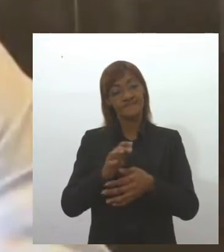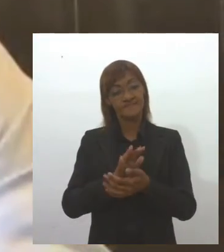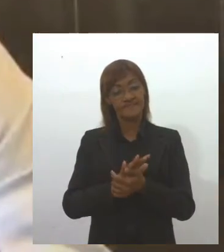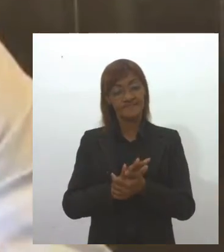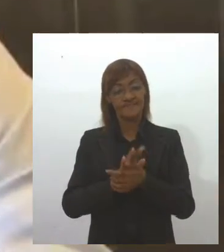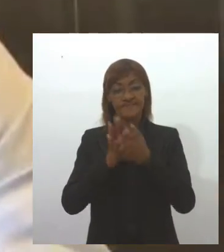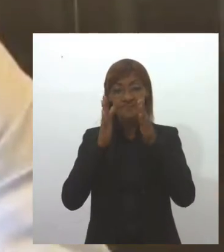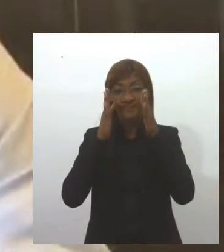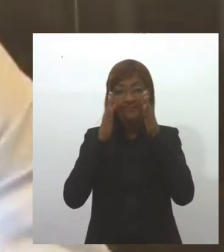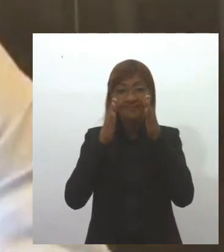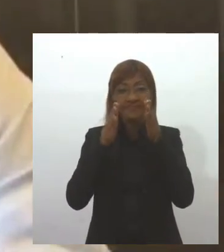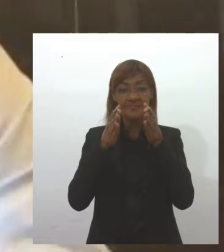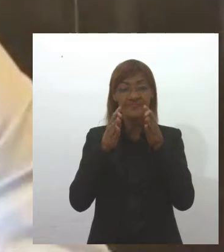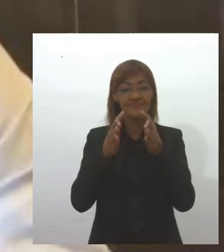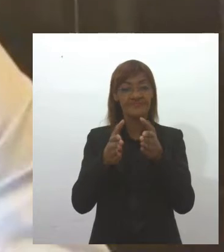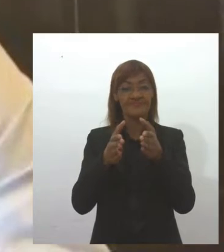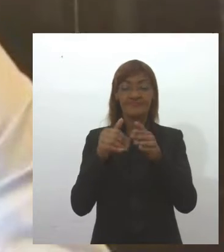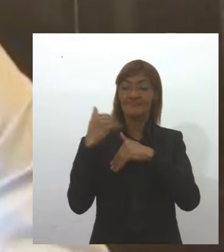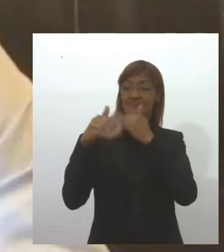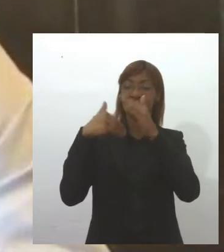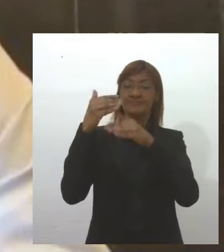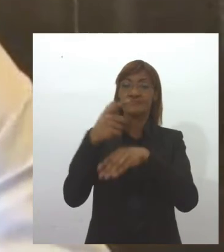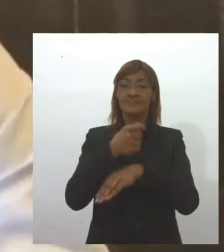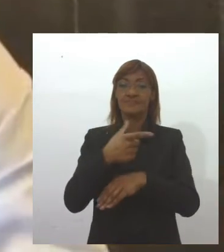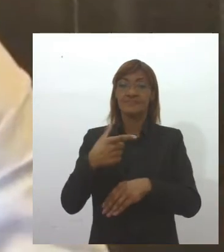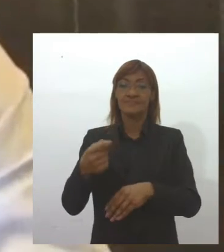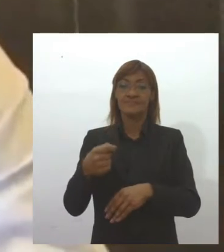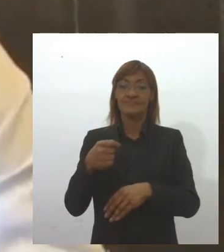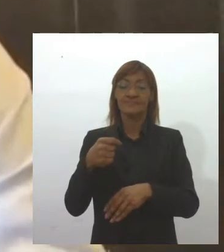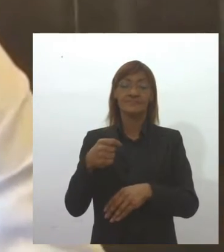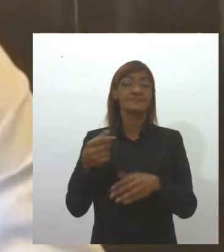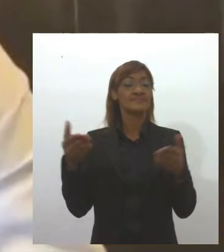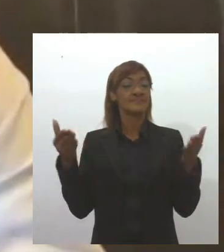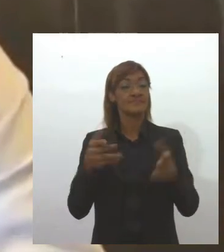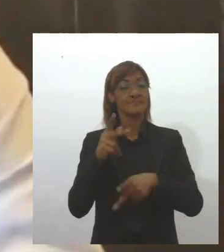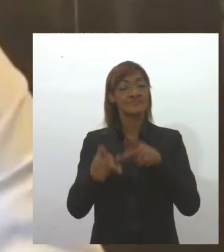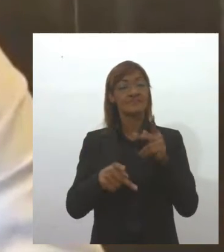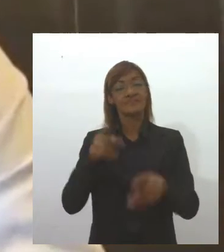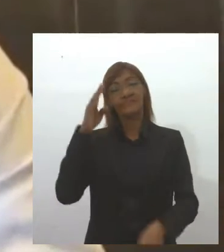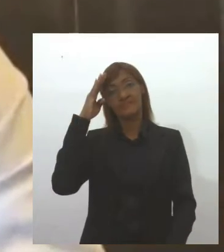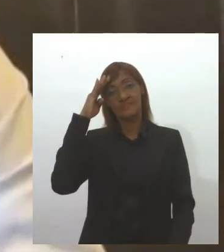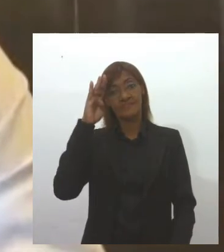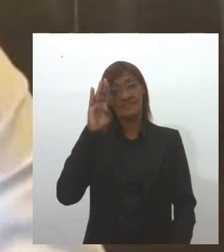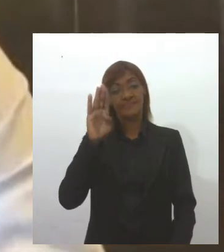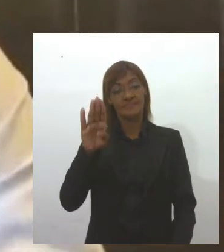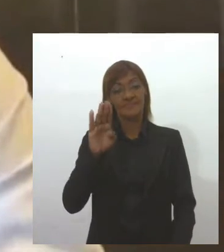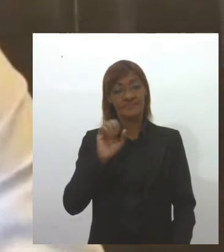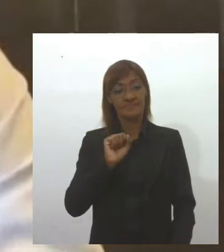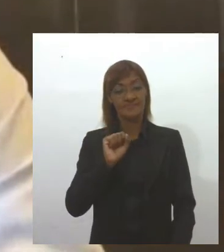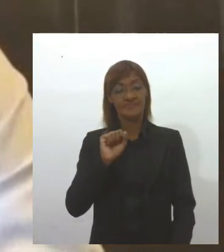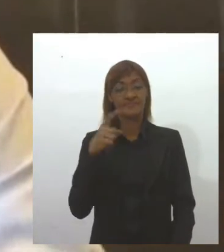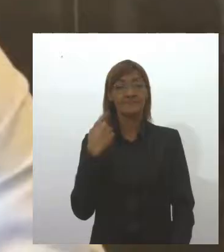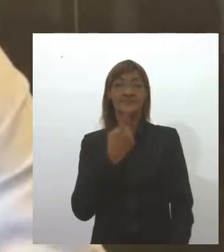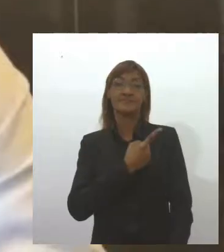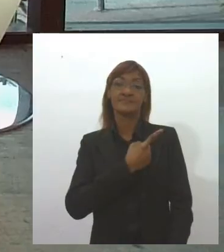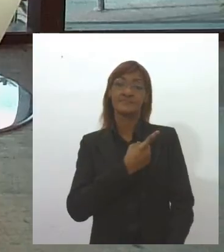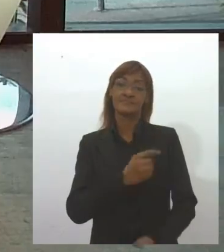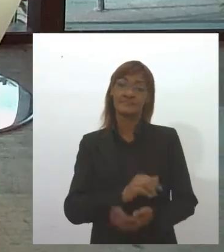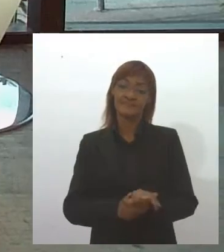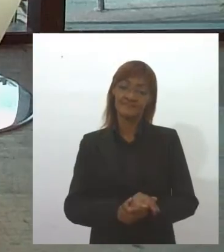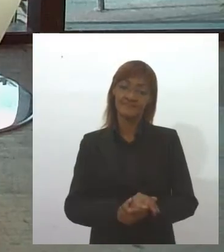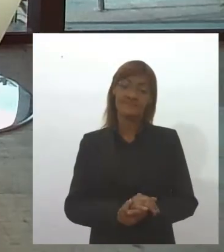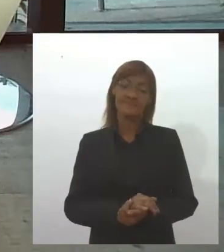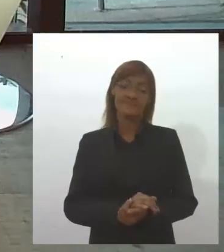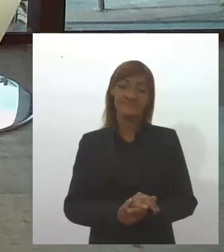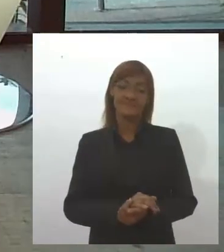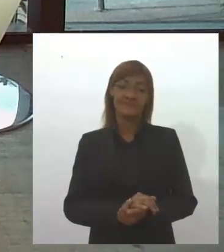crescendo e trazer emprego e renda aqui para a nossa população, que eu acho que esse é o principal objetivo de todos nós. É isso mesmo. Até